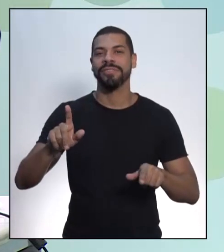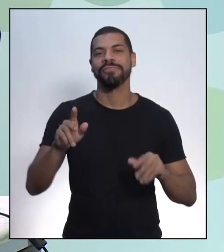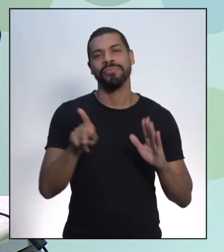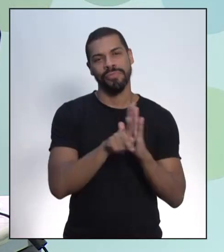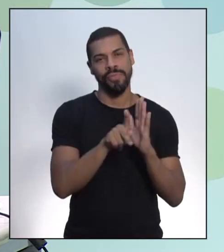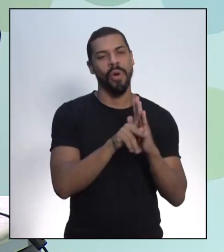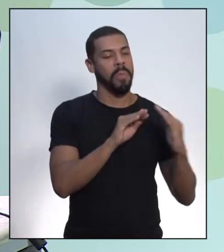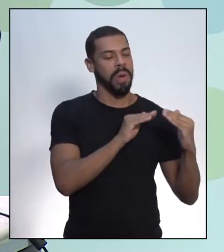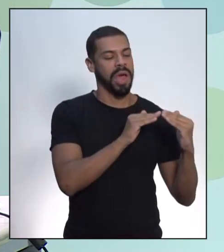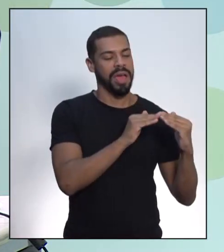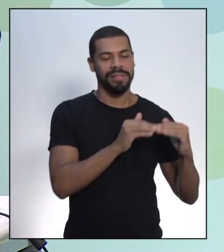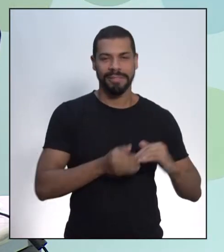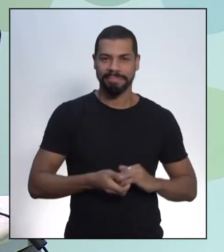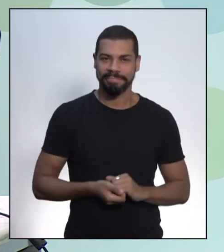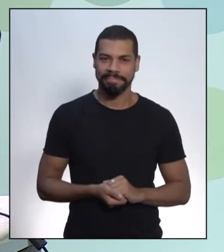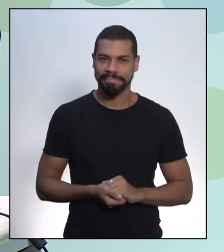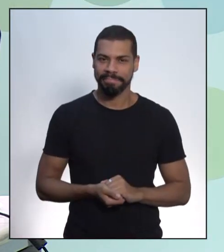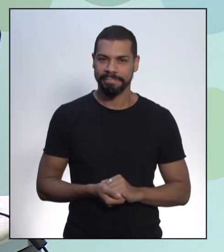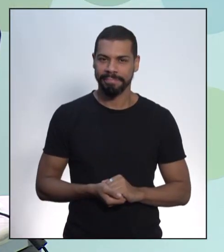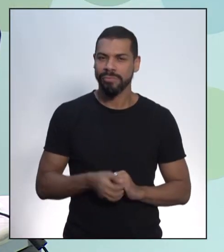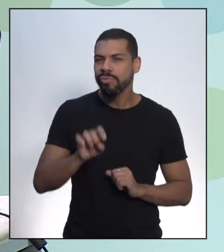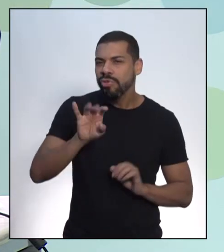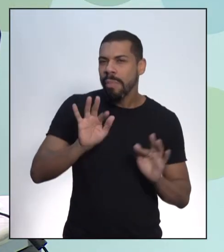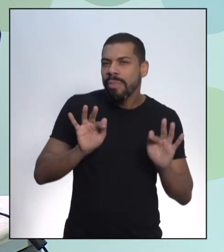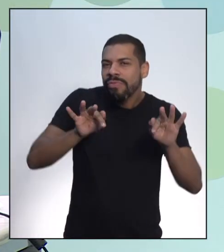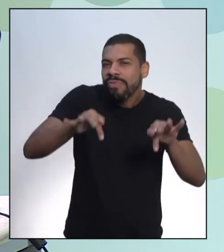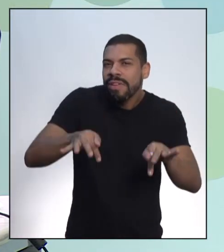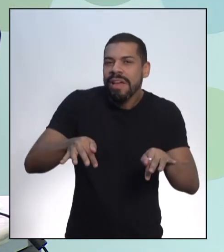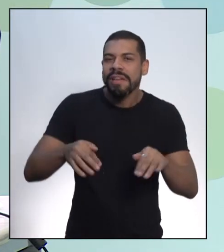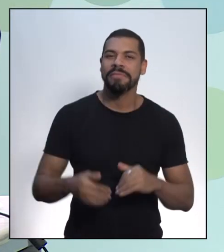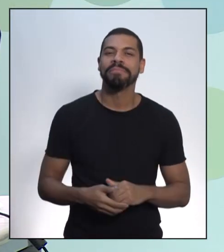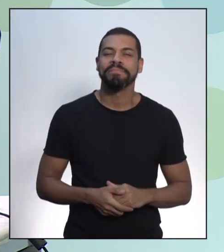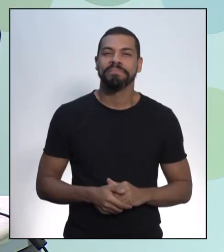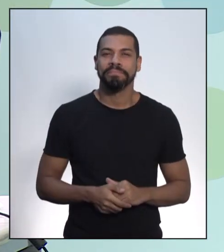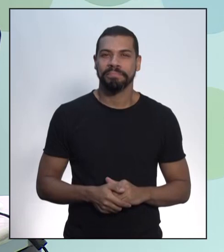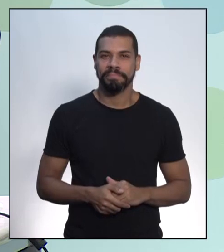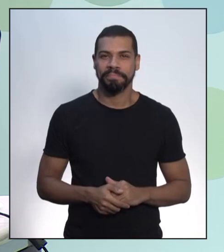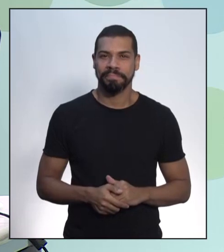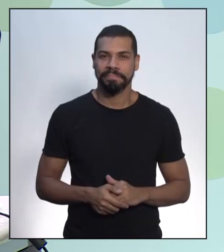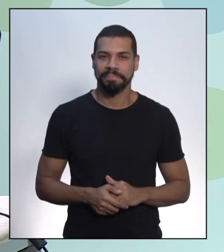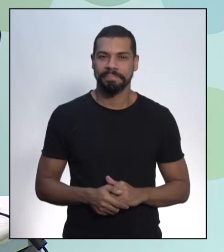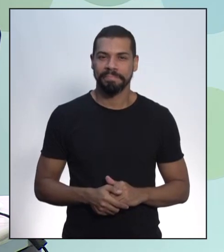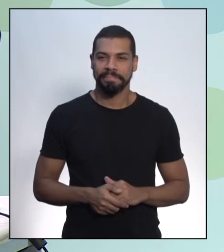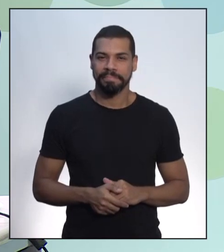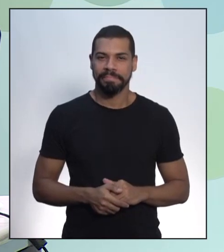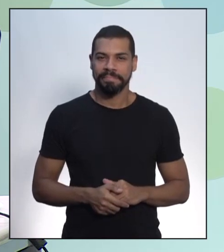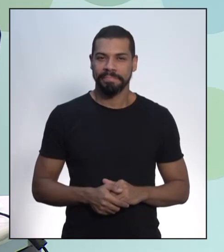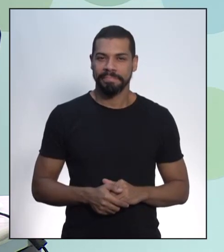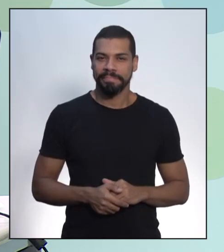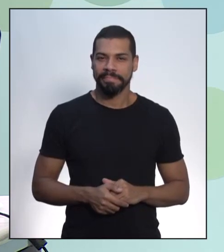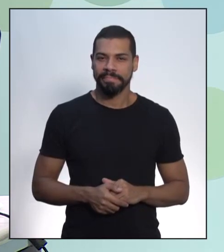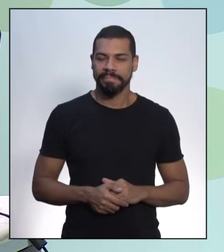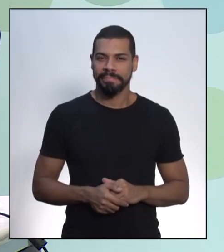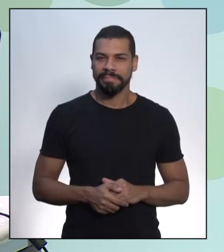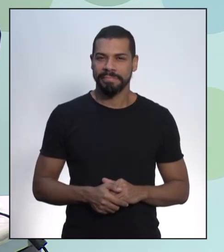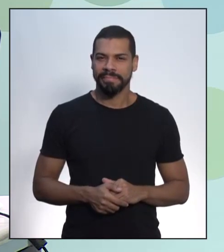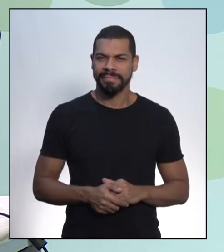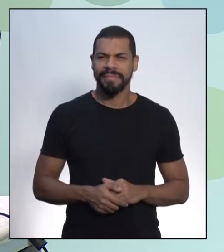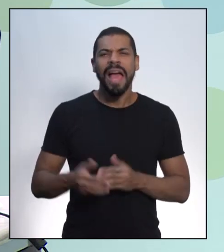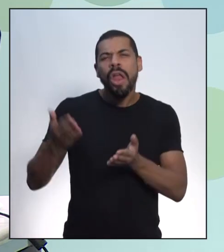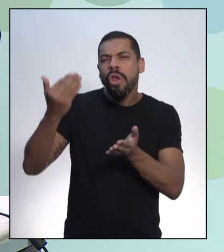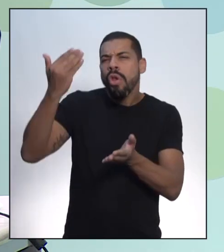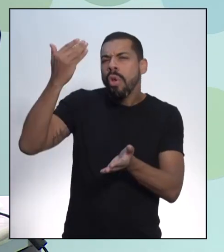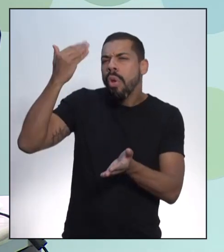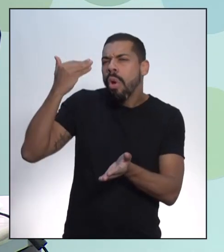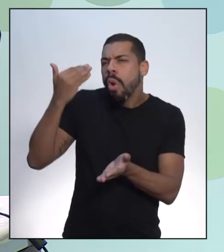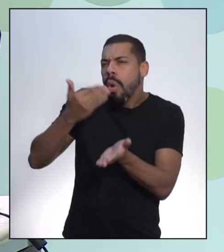né? E só para a gente fechar aqui agora, né? Lá na parte inicial, nós